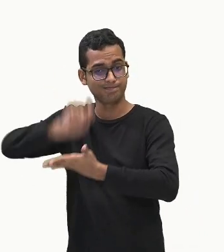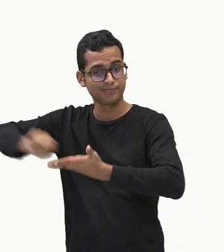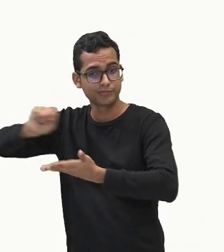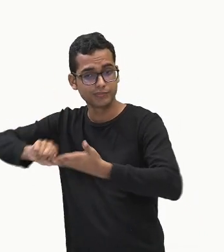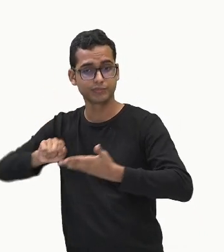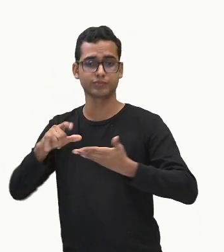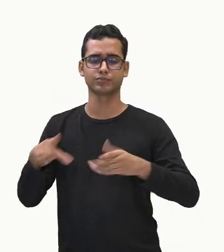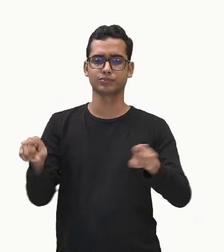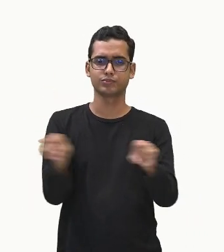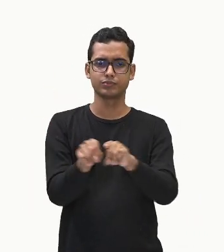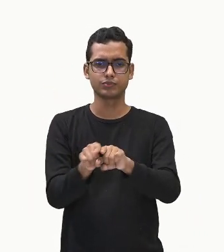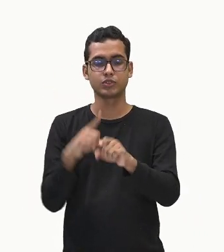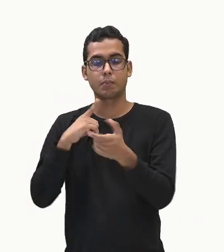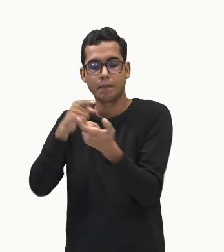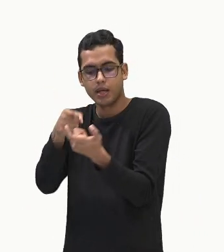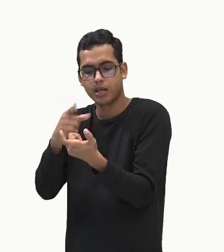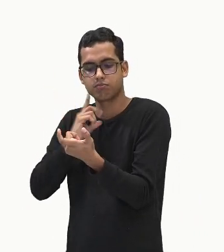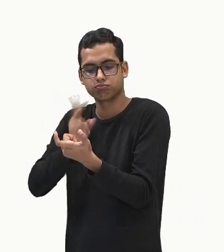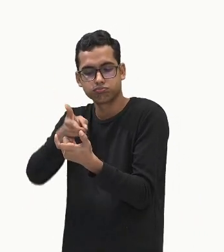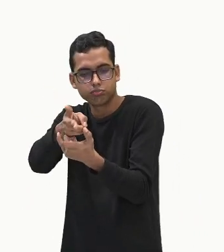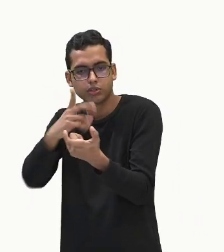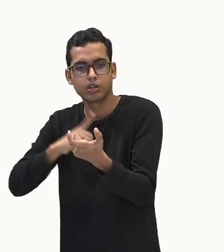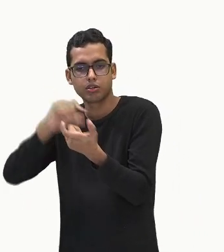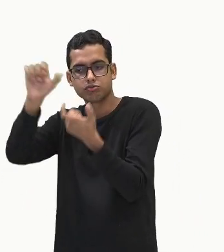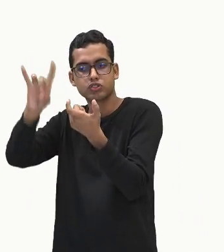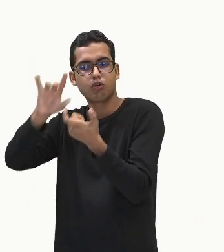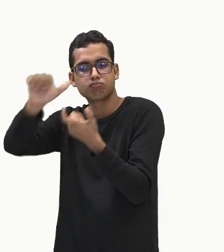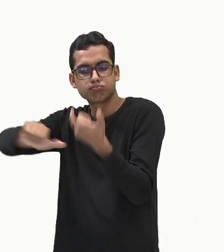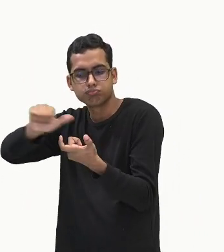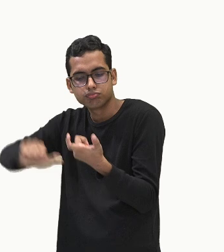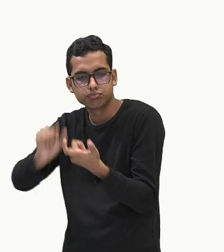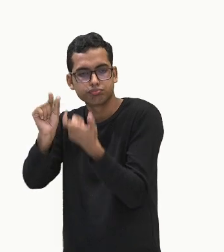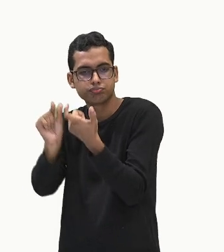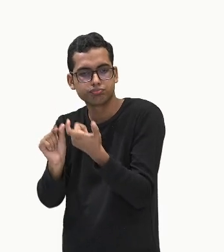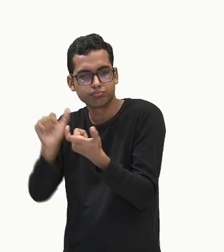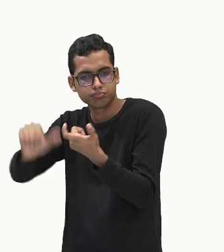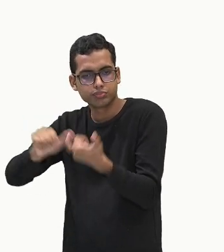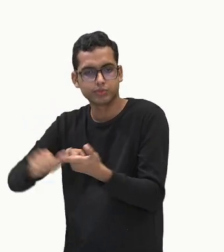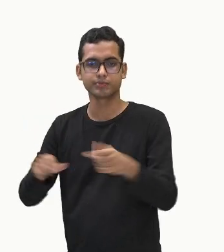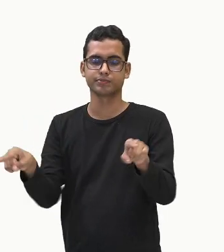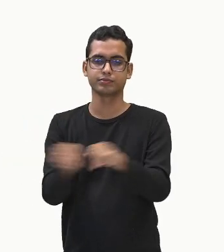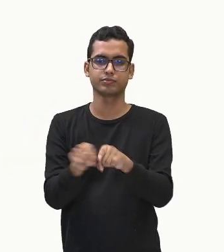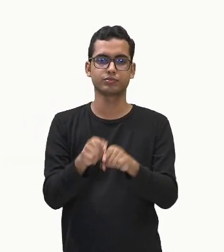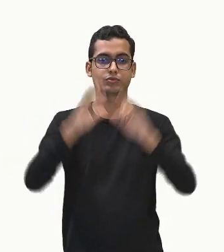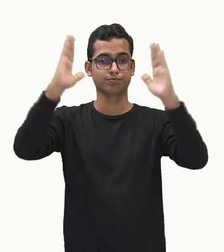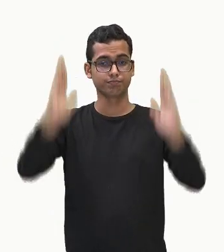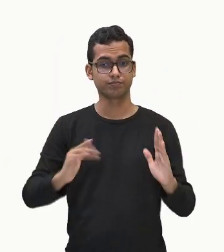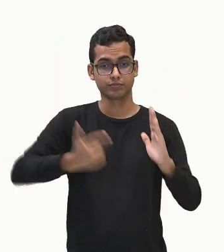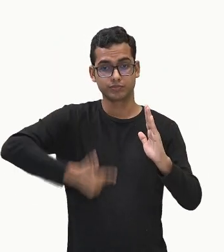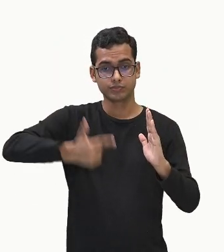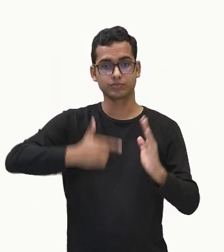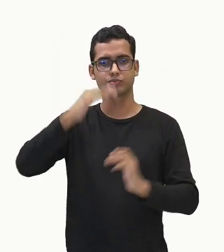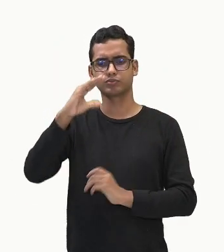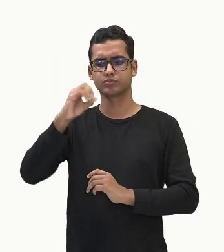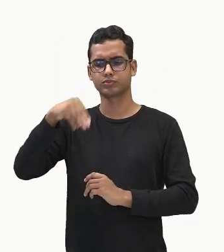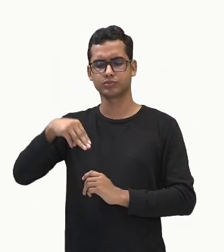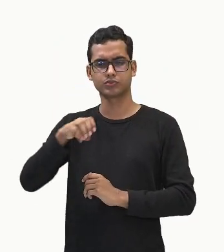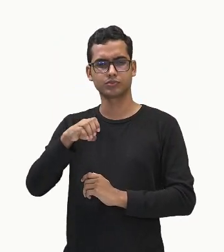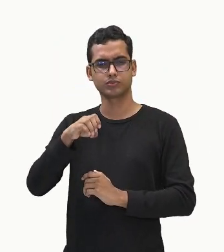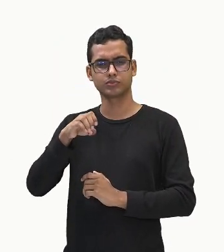as desinências. Verbo comer, yo como, tu comes, ele, usted